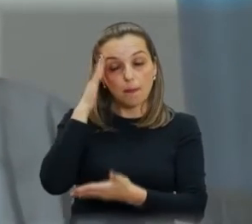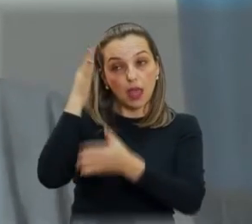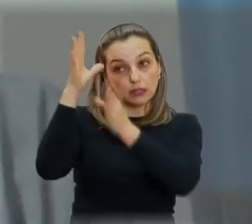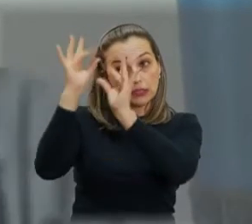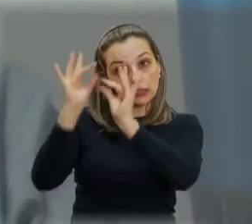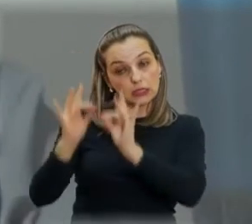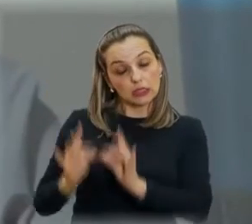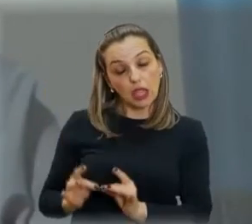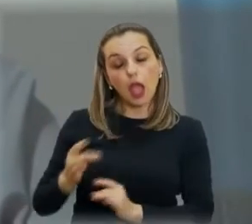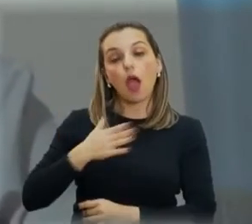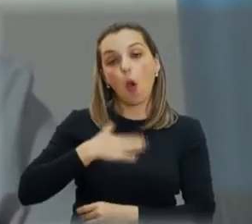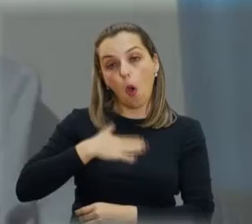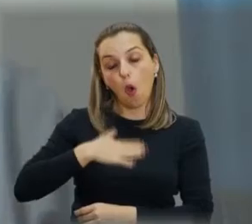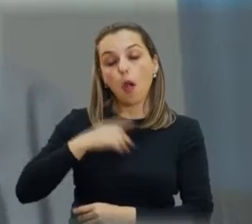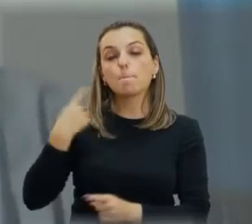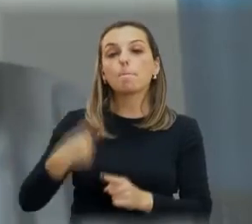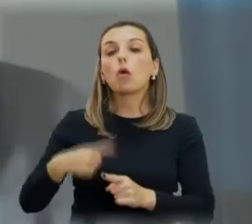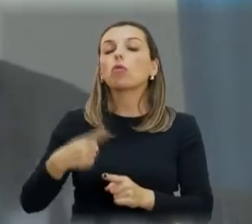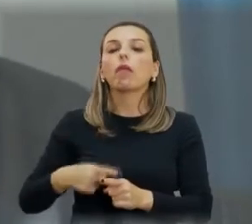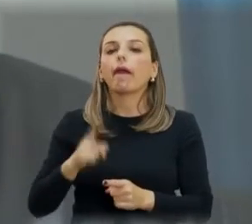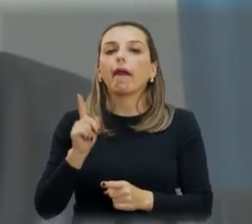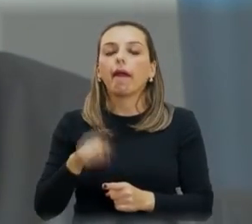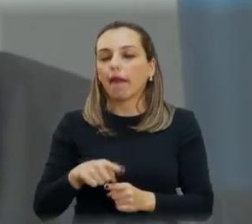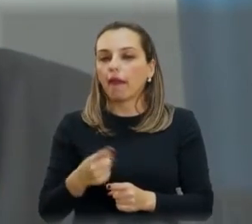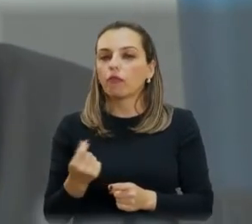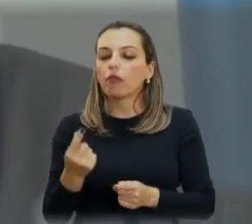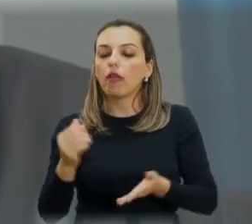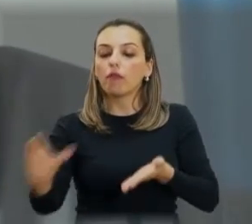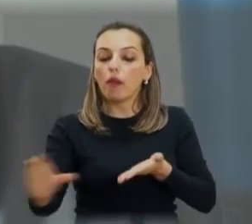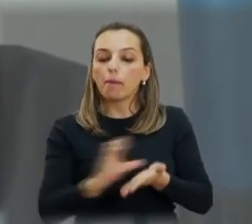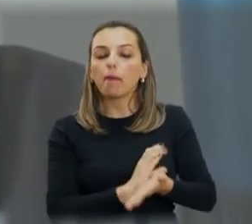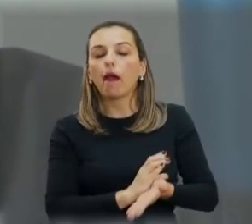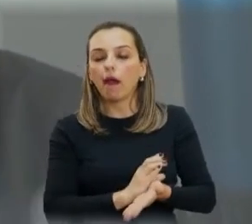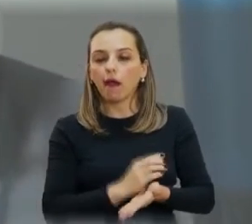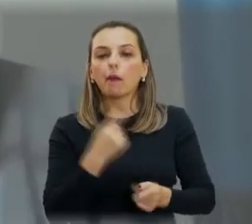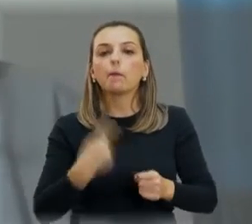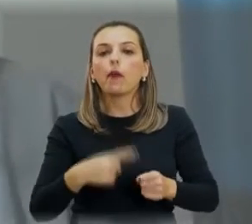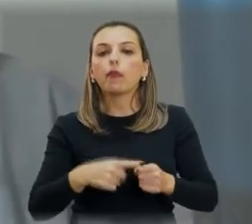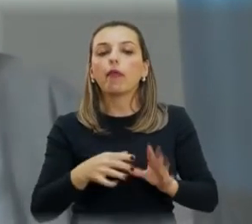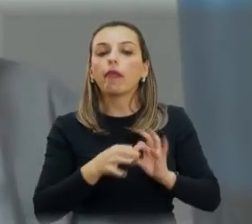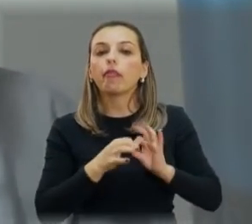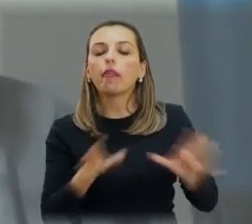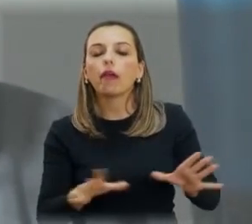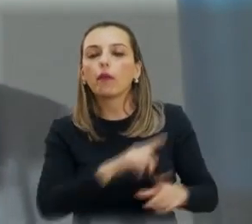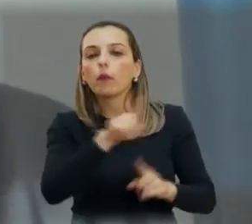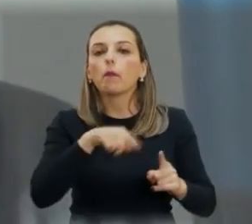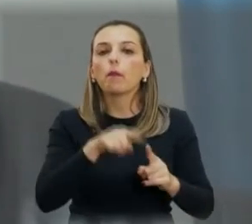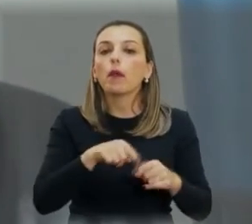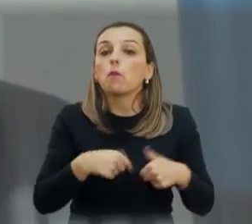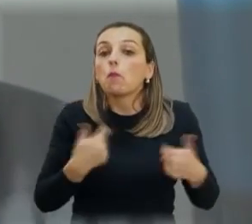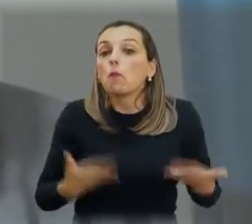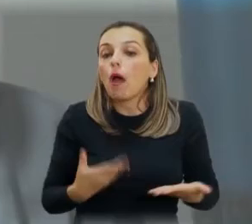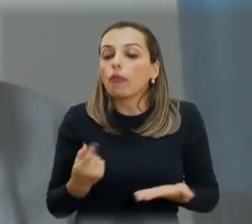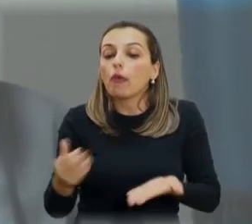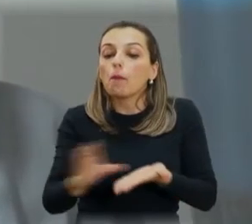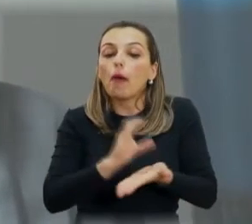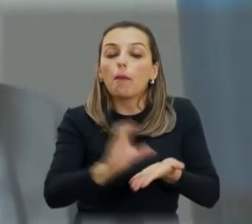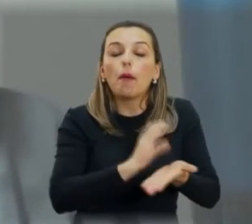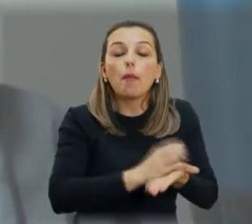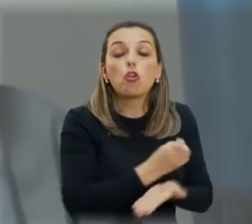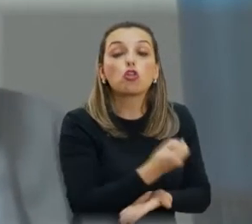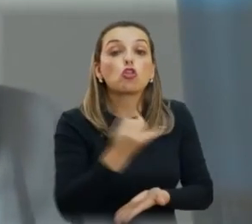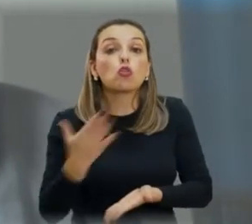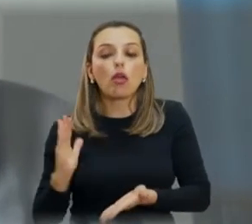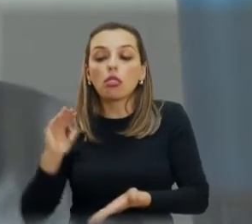detalhes. Por que essa arrecadação é autorizada, o município autorizou, qual que é a finalidade, quanto arrecadou e aonde foi